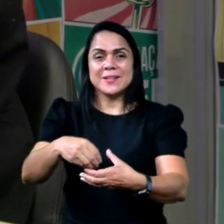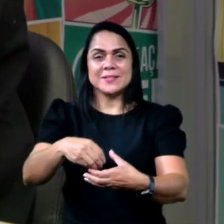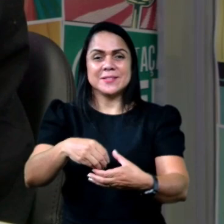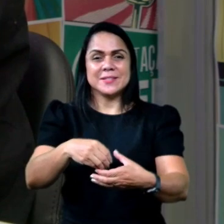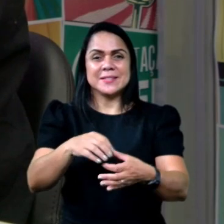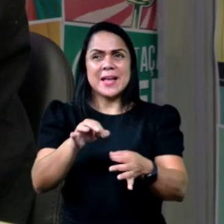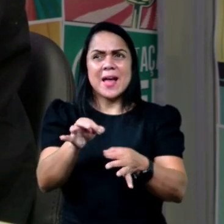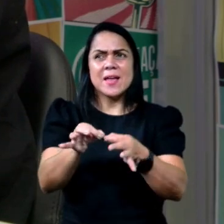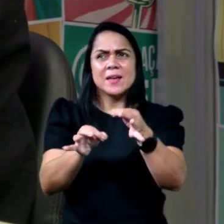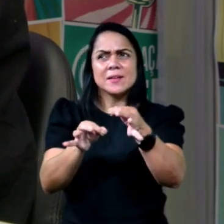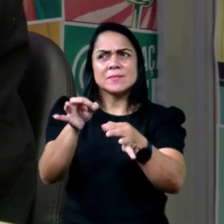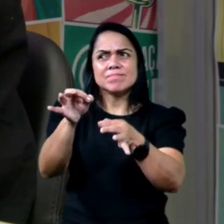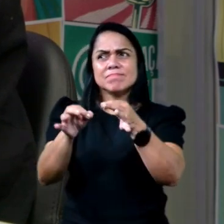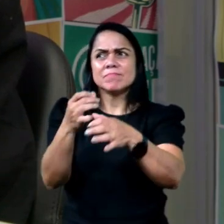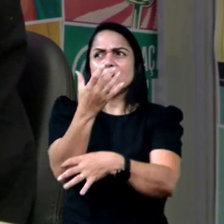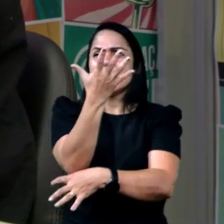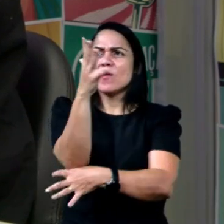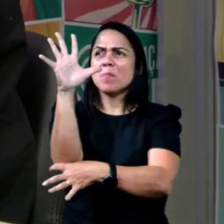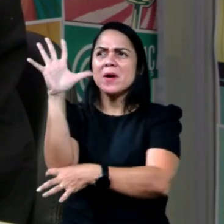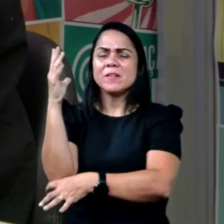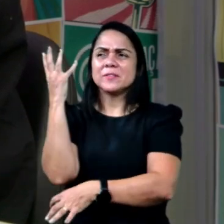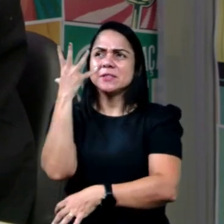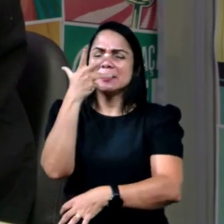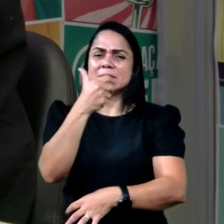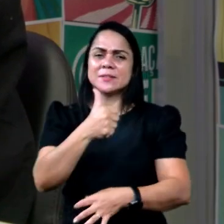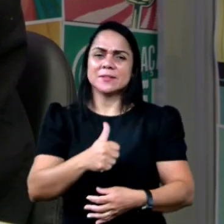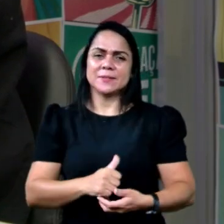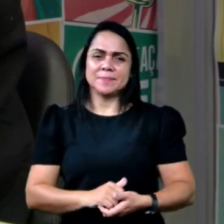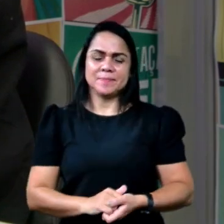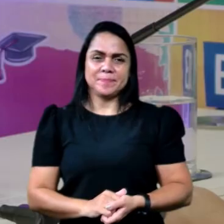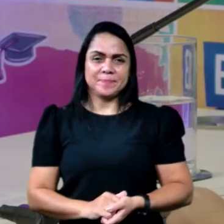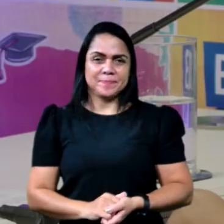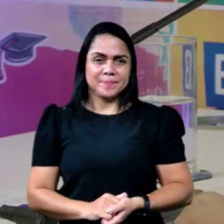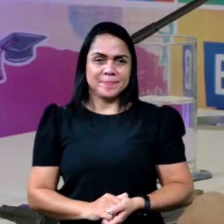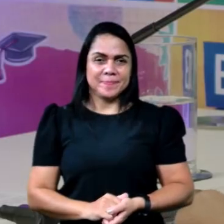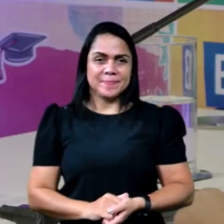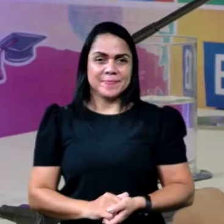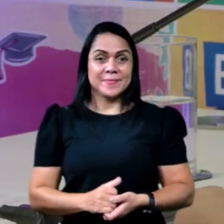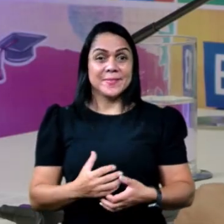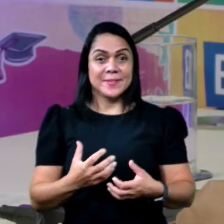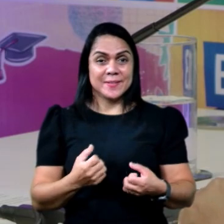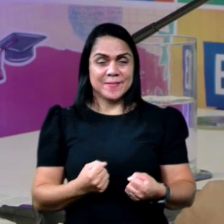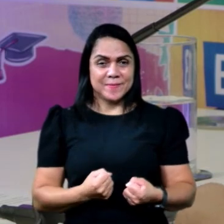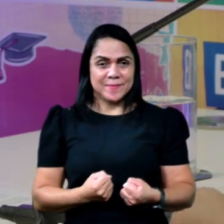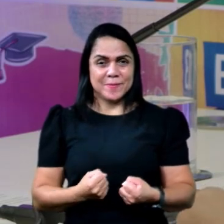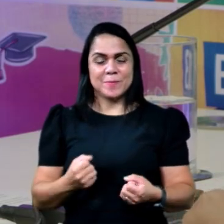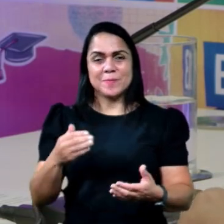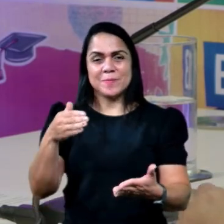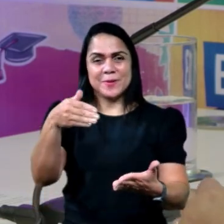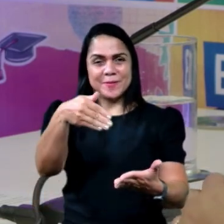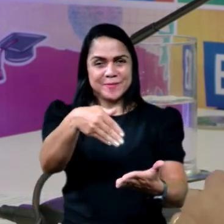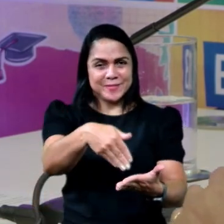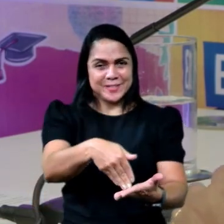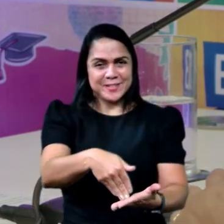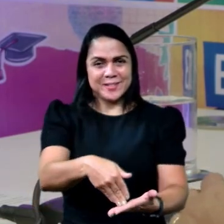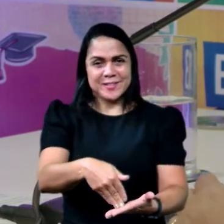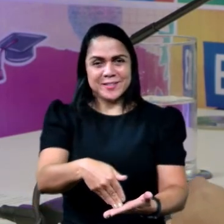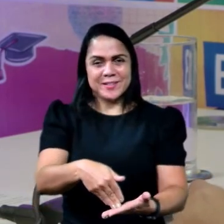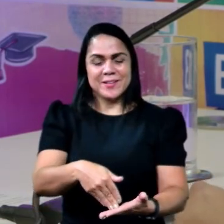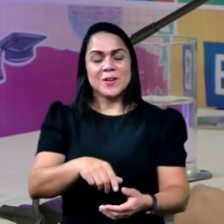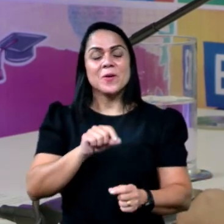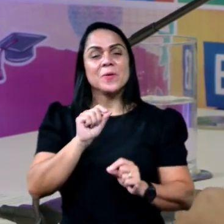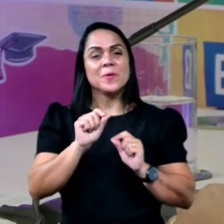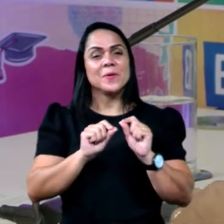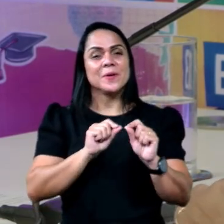o lugar. É uma árvore muito bonita. Sim. Ju, caminhando agora para a nossa reta final, o que você tem a